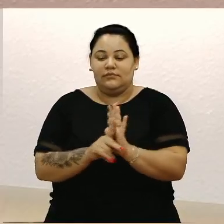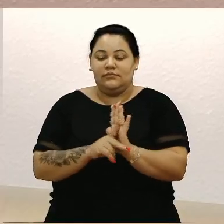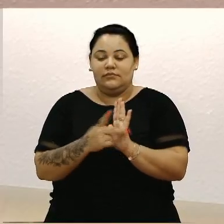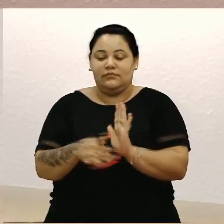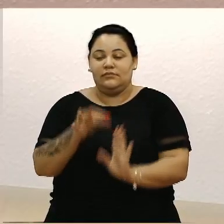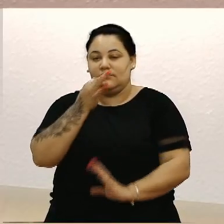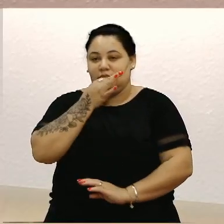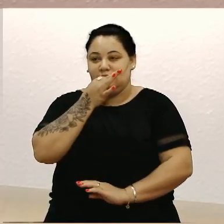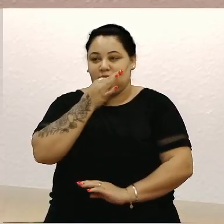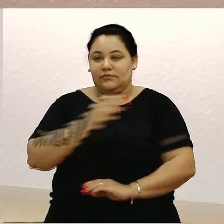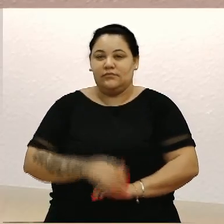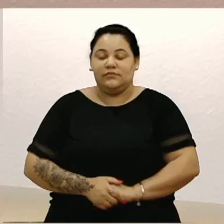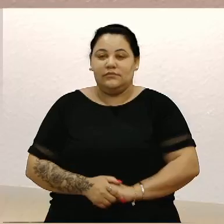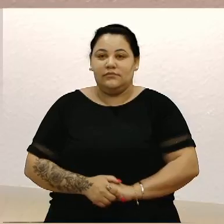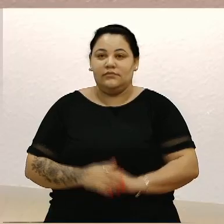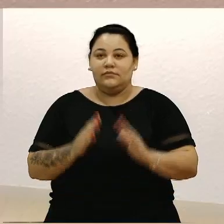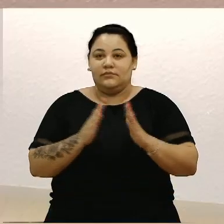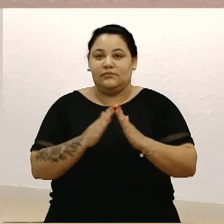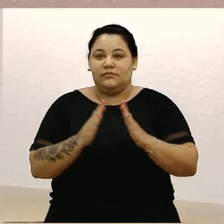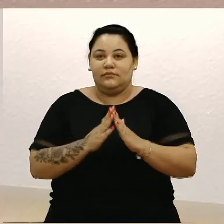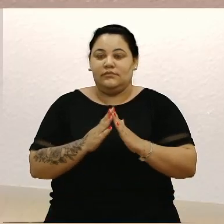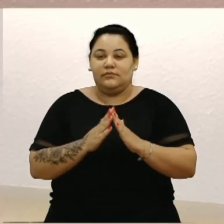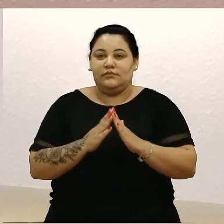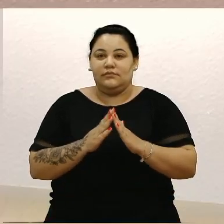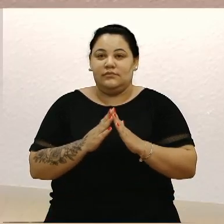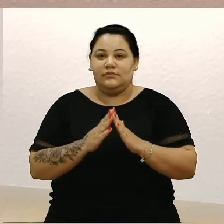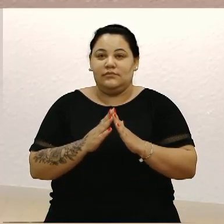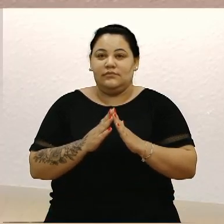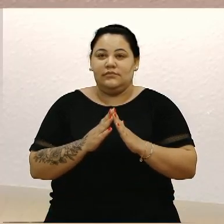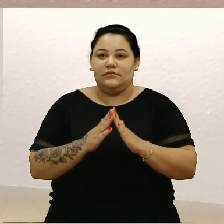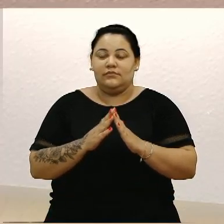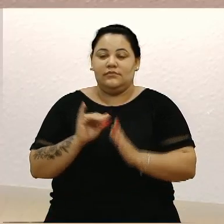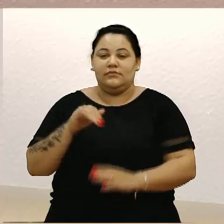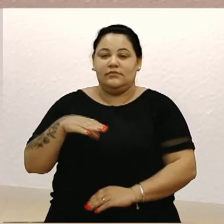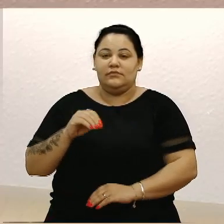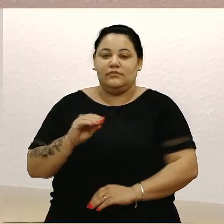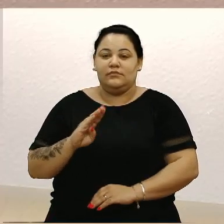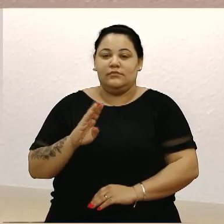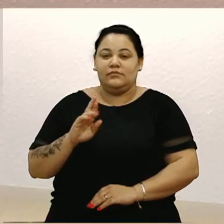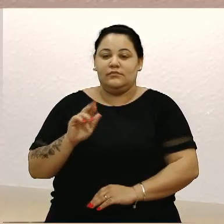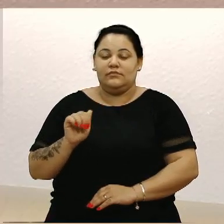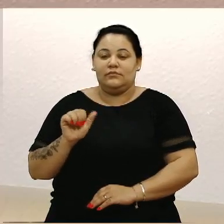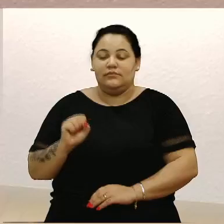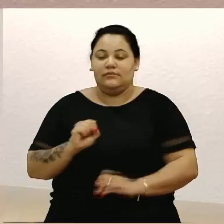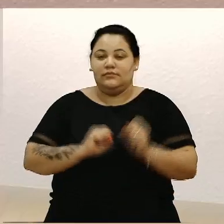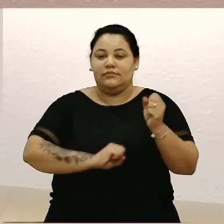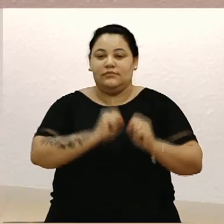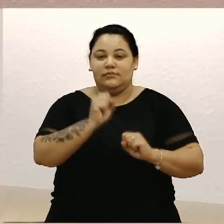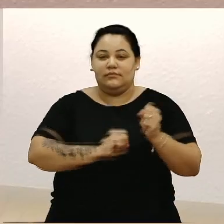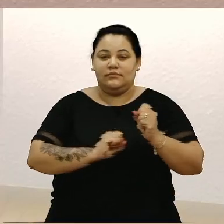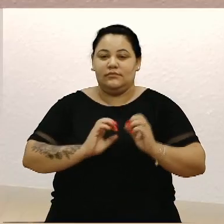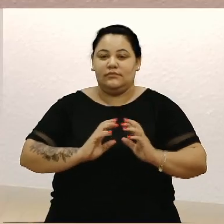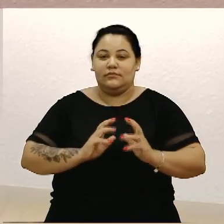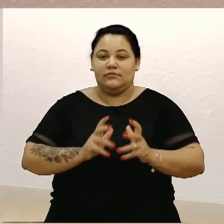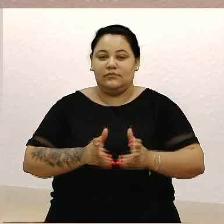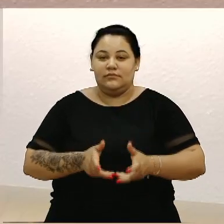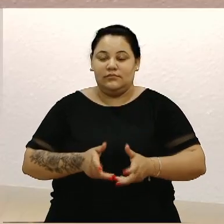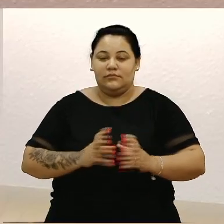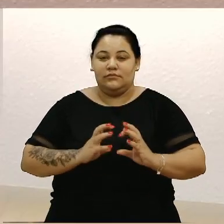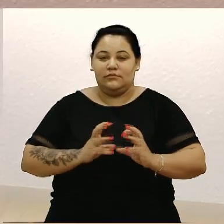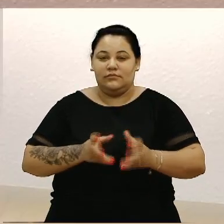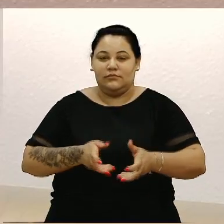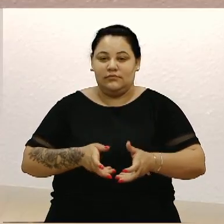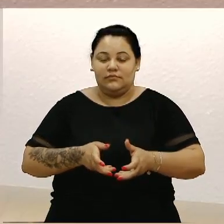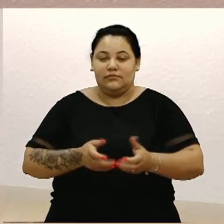Sul por imóveis de propriedade de Imobras, Indústria de Motores Elétricos